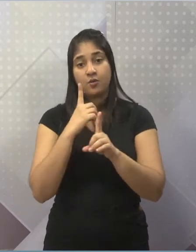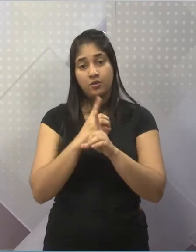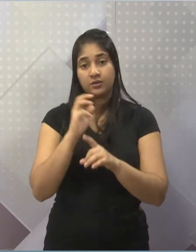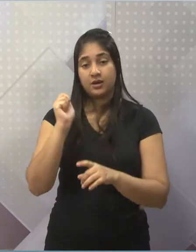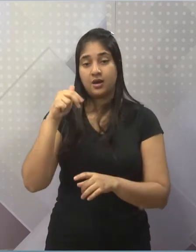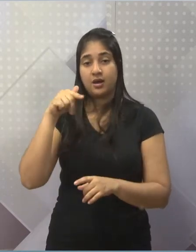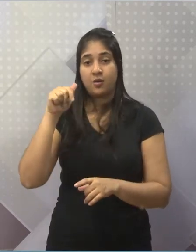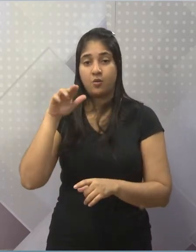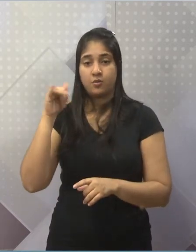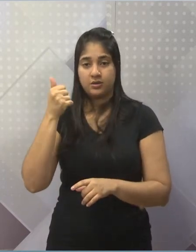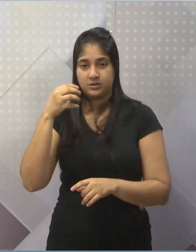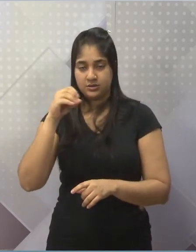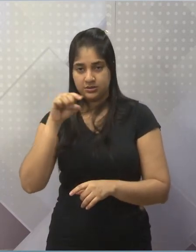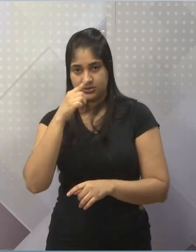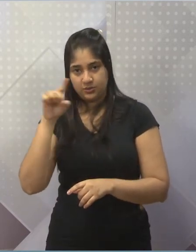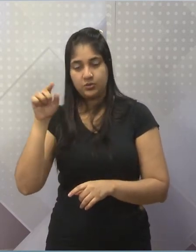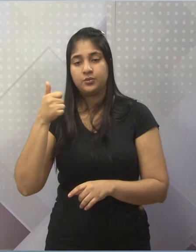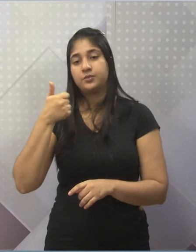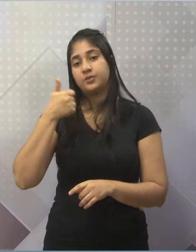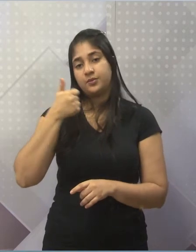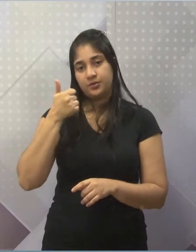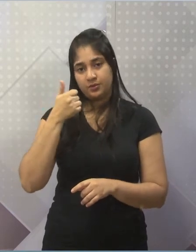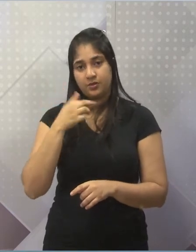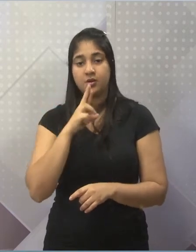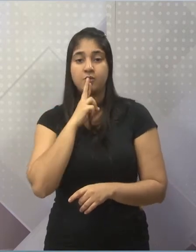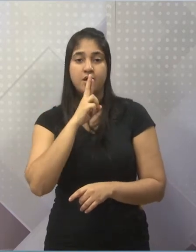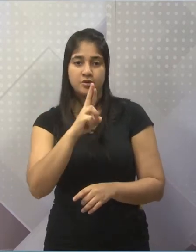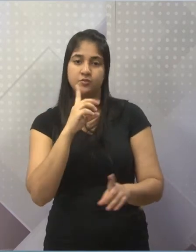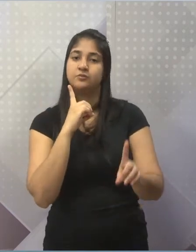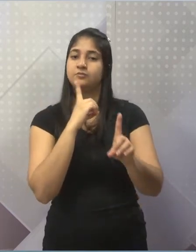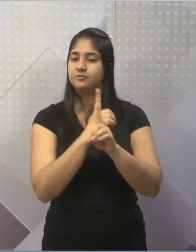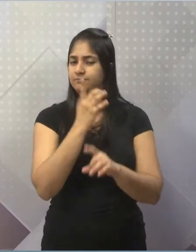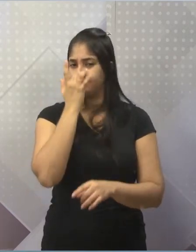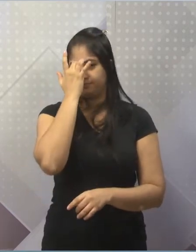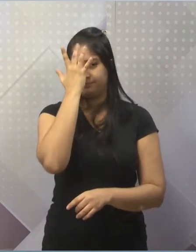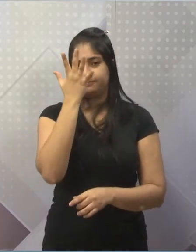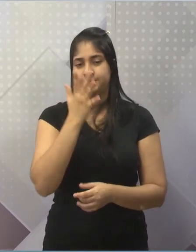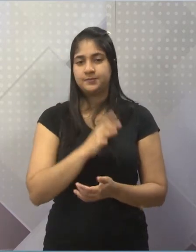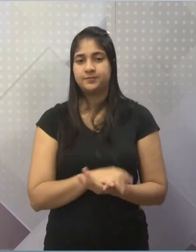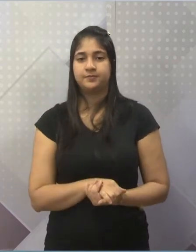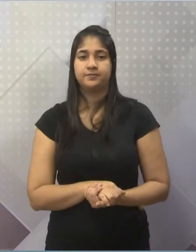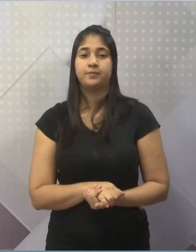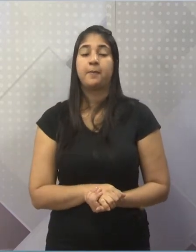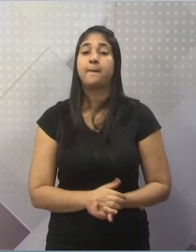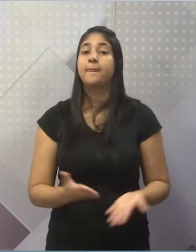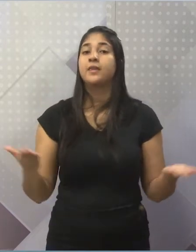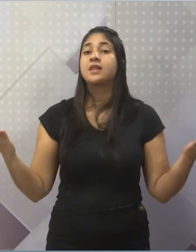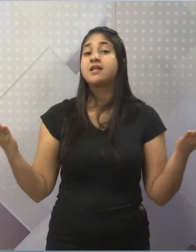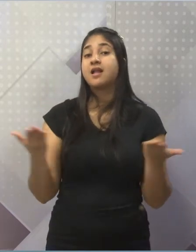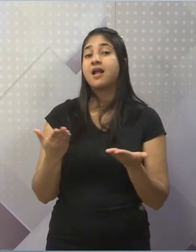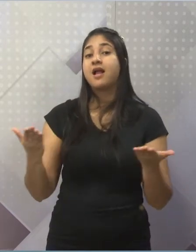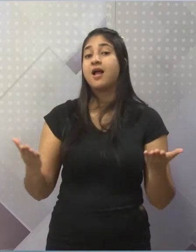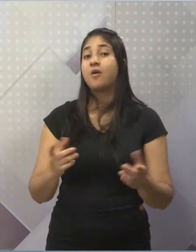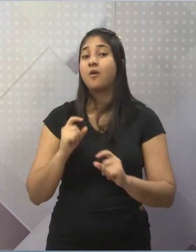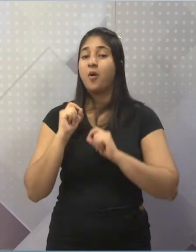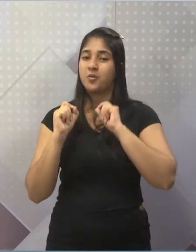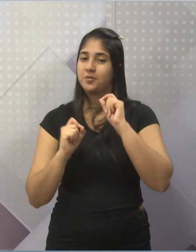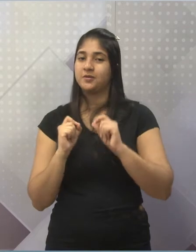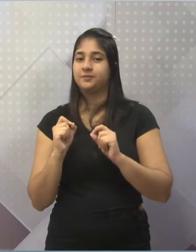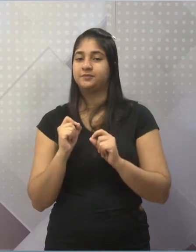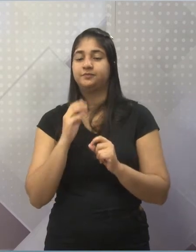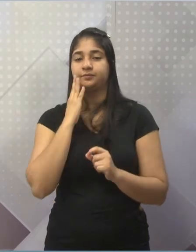do primeiro grau e acha esse resultado muito fácil. Agora eu quero falar para vocês